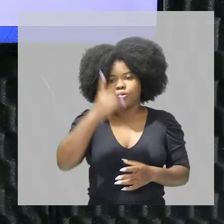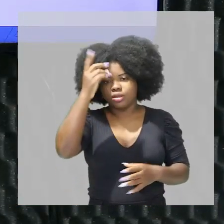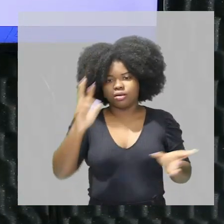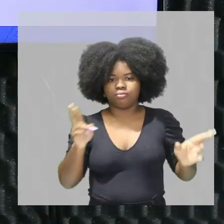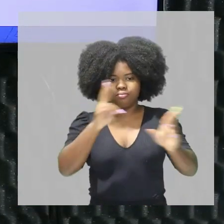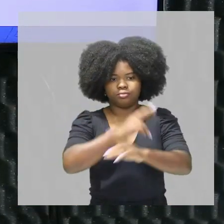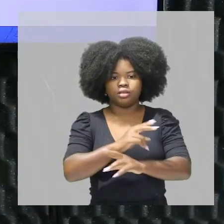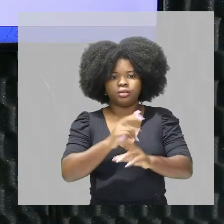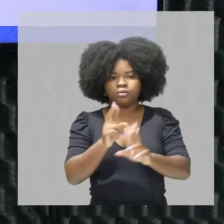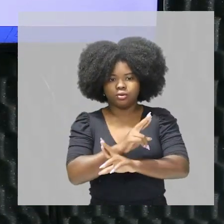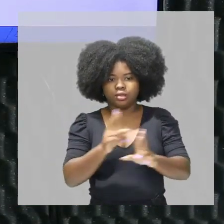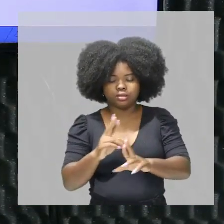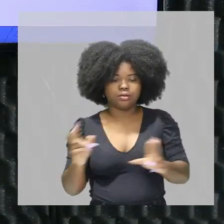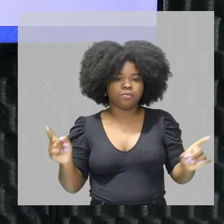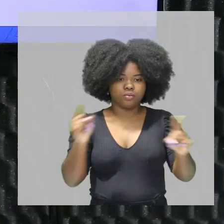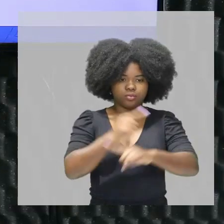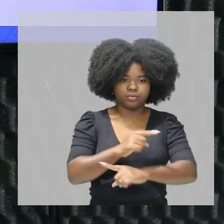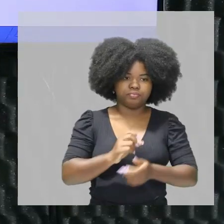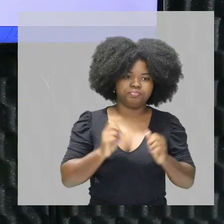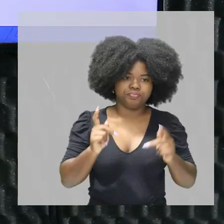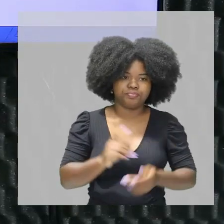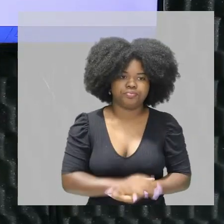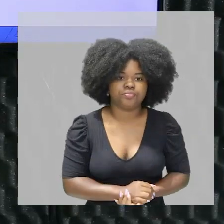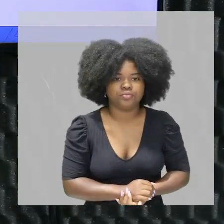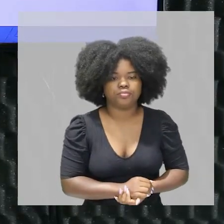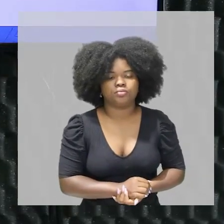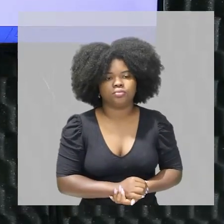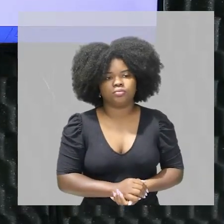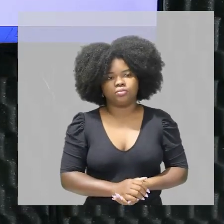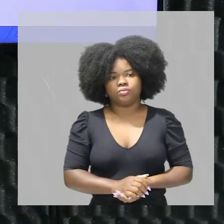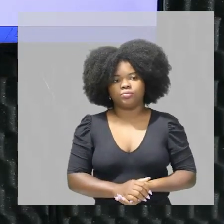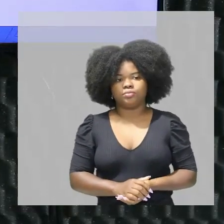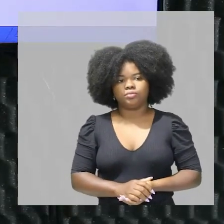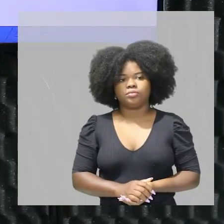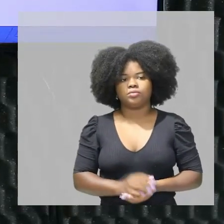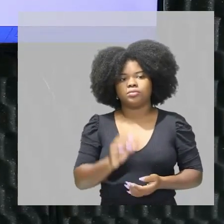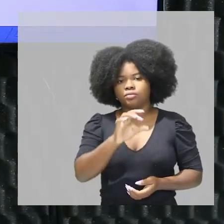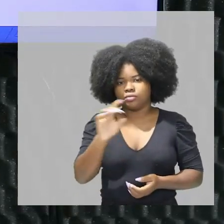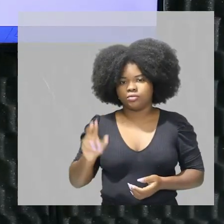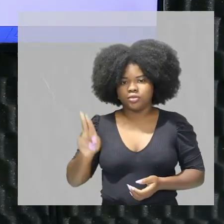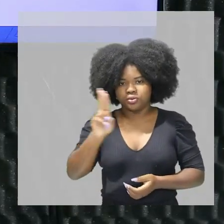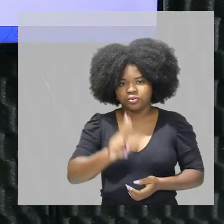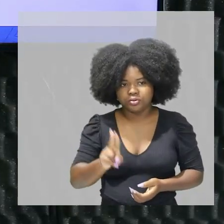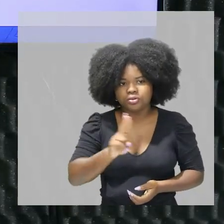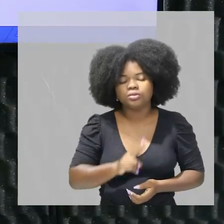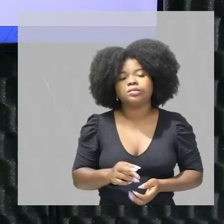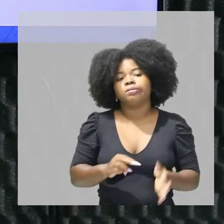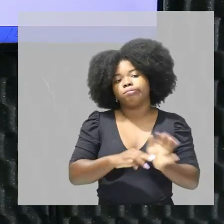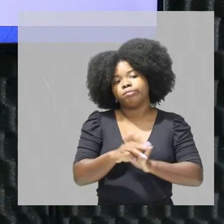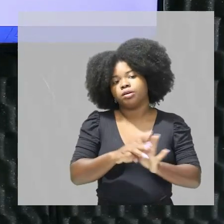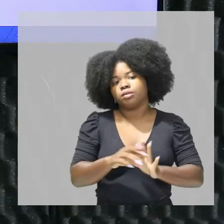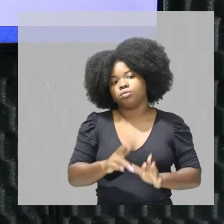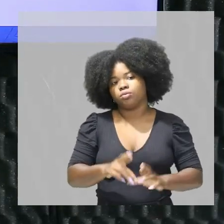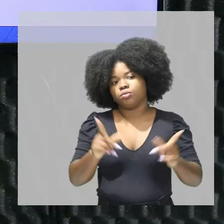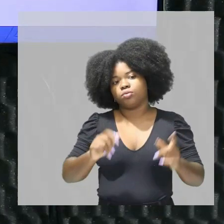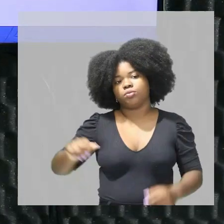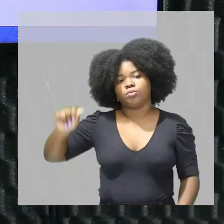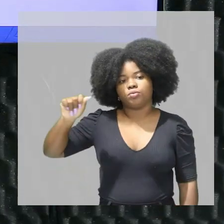racionalismo as ideias dos Sentidos cada um utilizando métodos diferentes